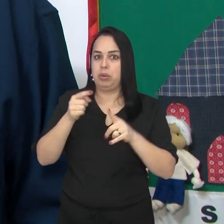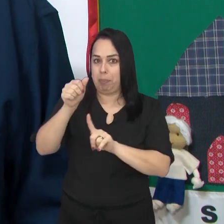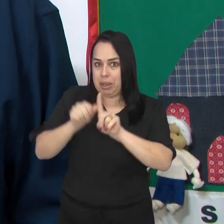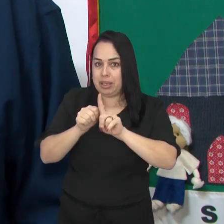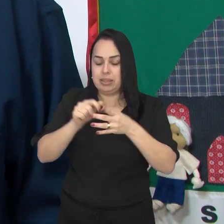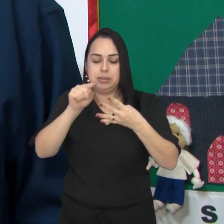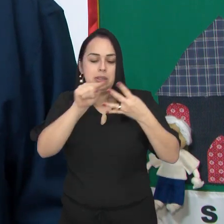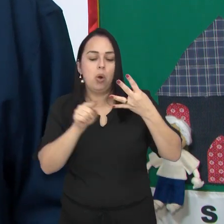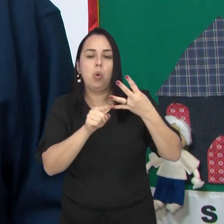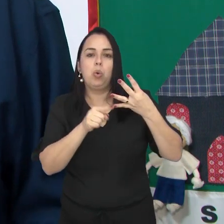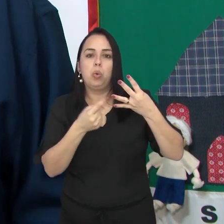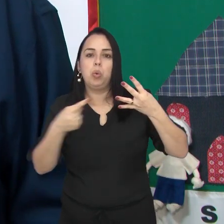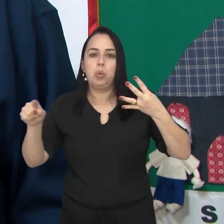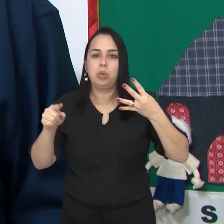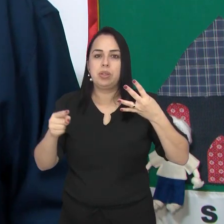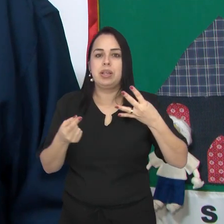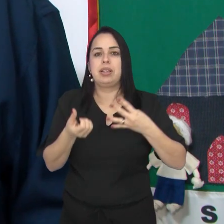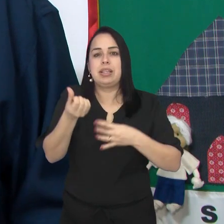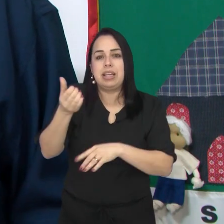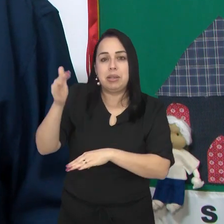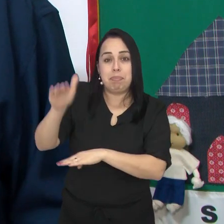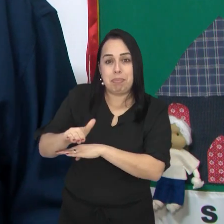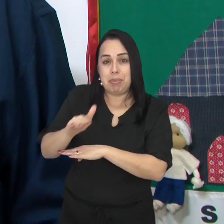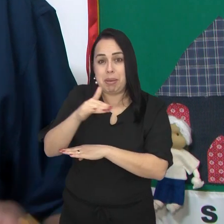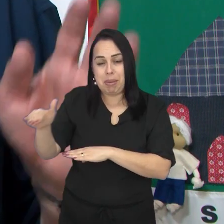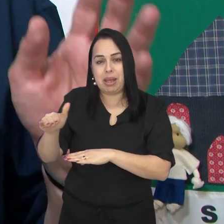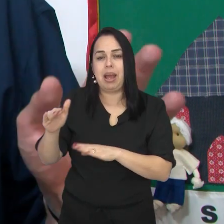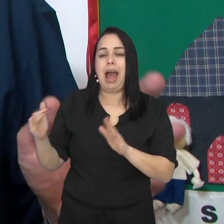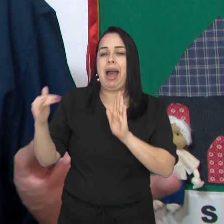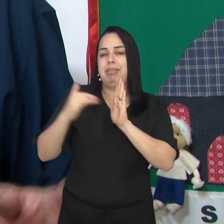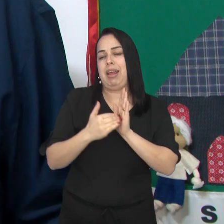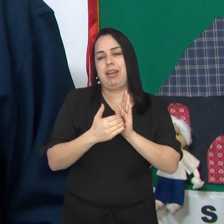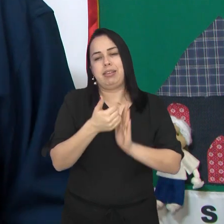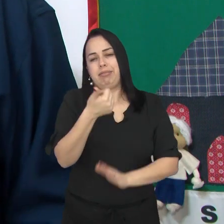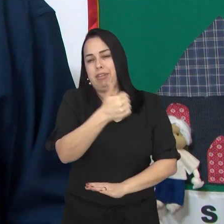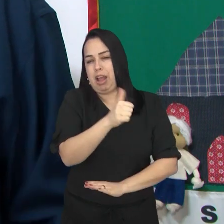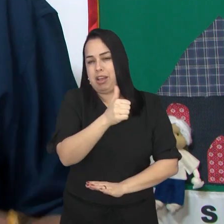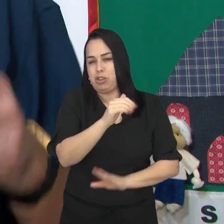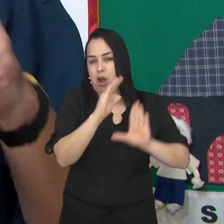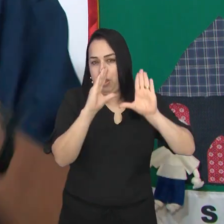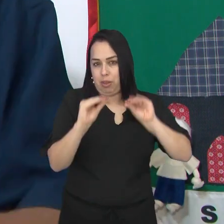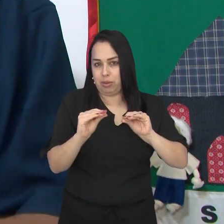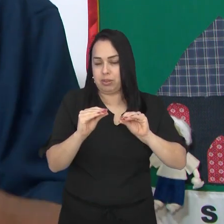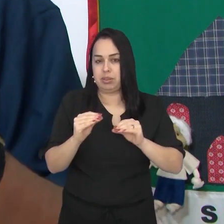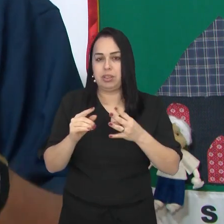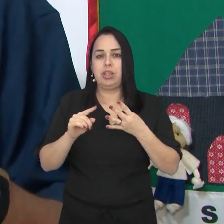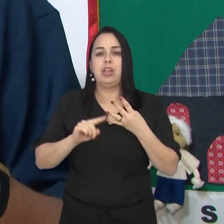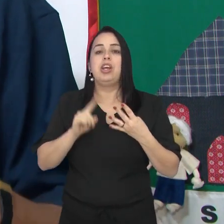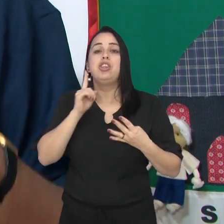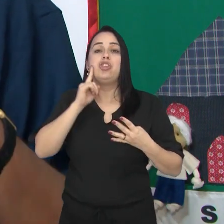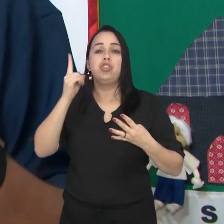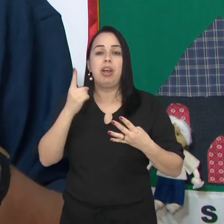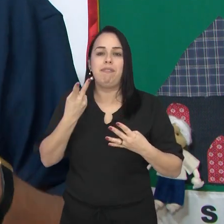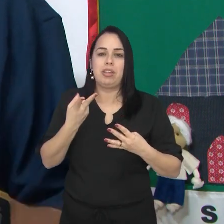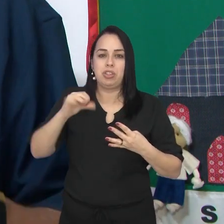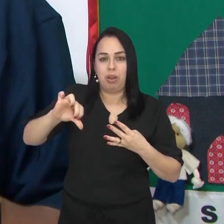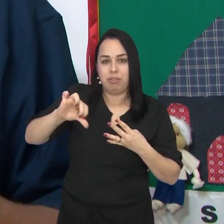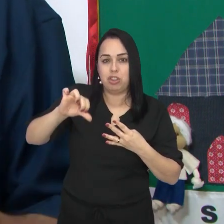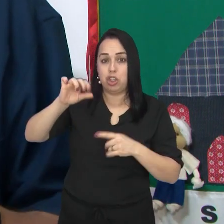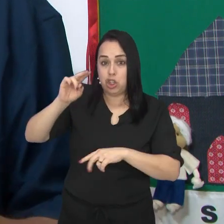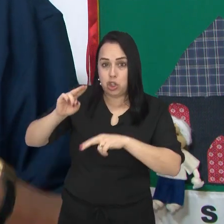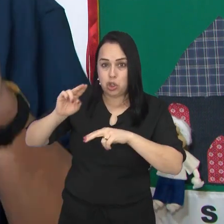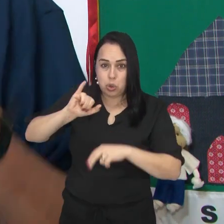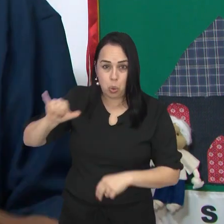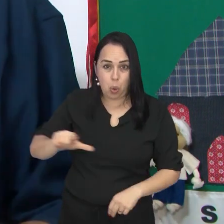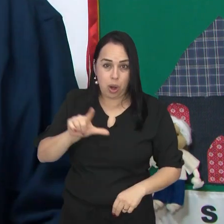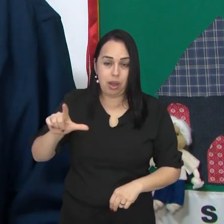cada mês, a partir das 19h30, se estende até umas 22 horas. Então o próximo vai acontecer agora no dia 29 de